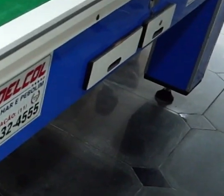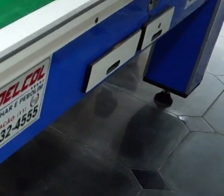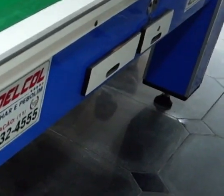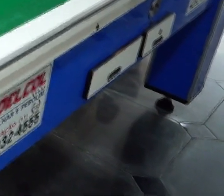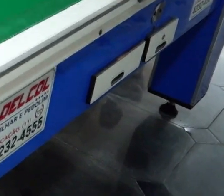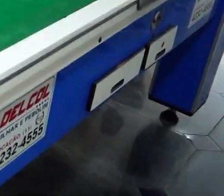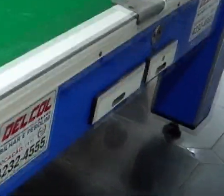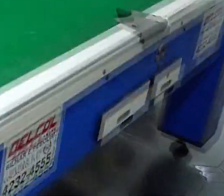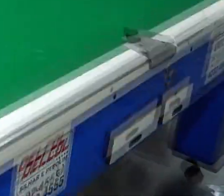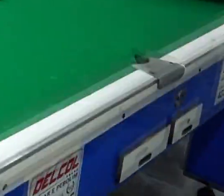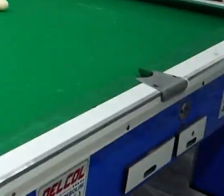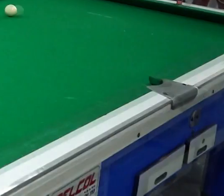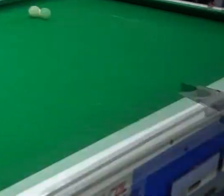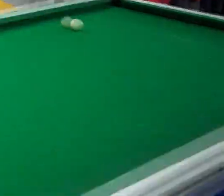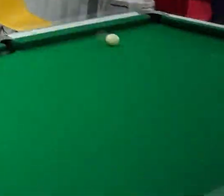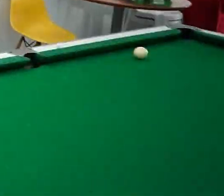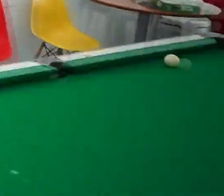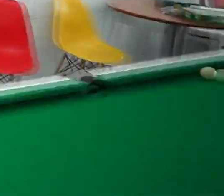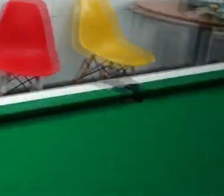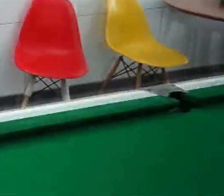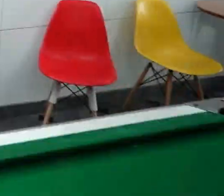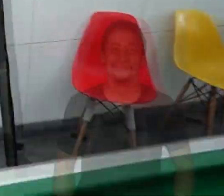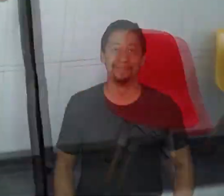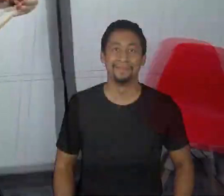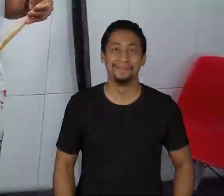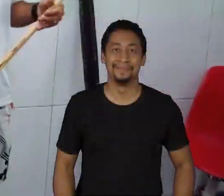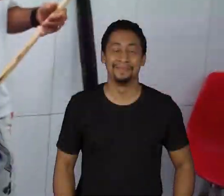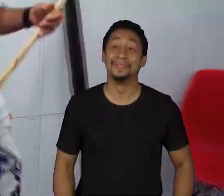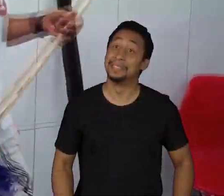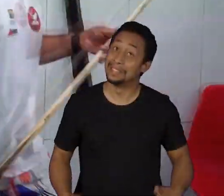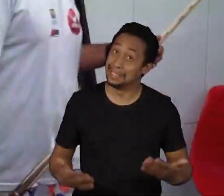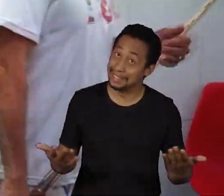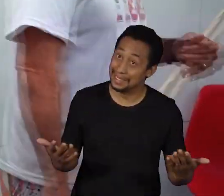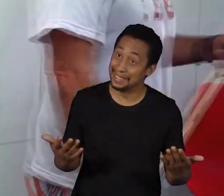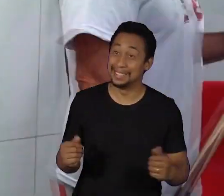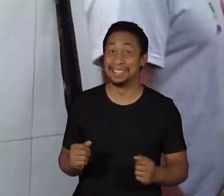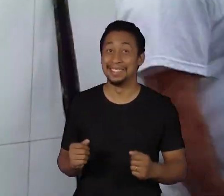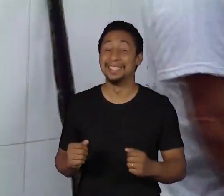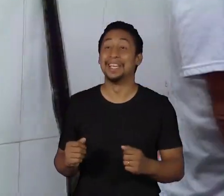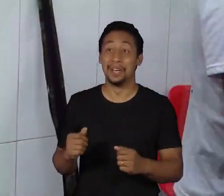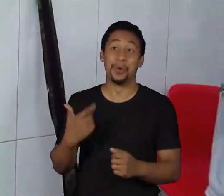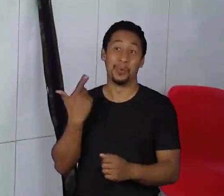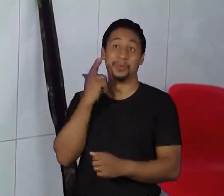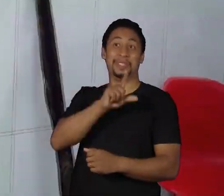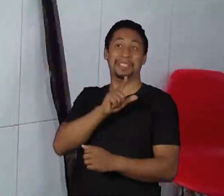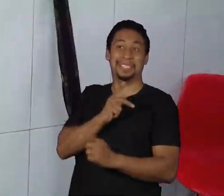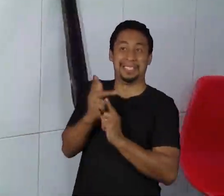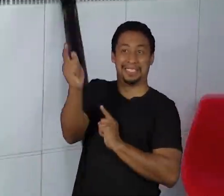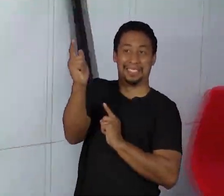azar. Já vai dar 2 rodadas na cabeça do cara. Escapei do homem.